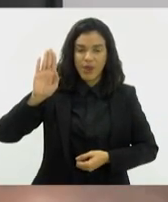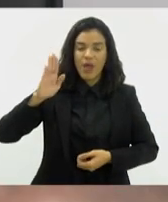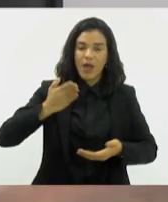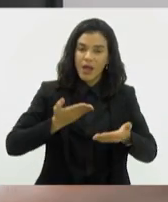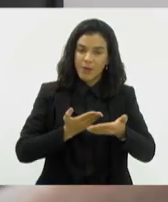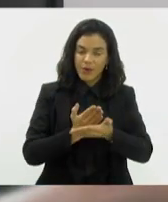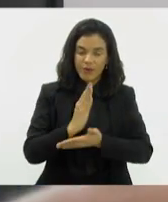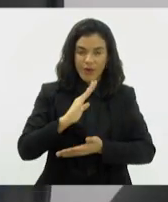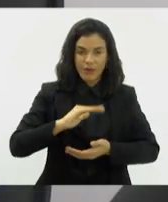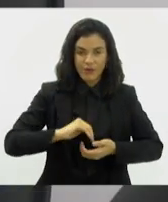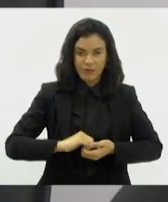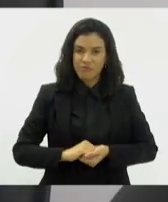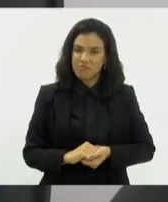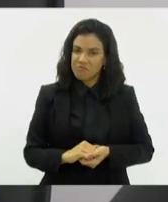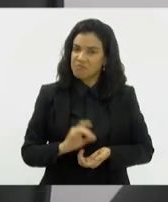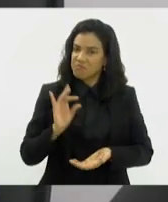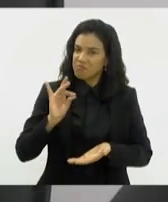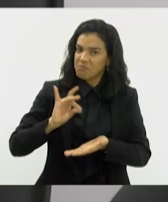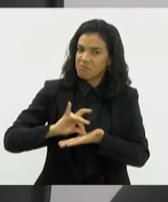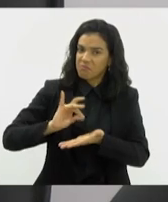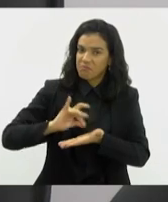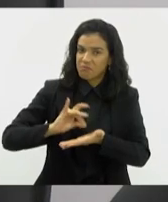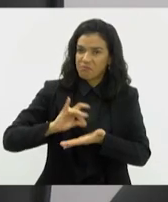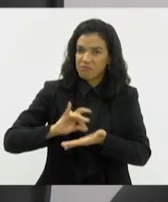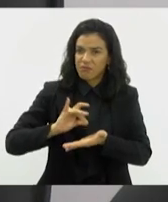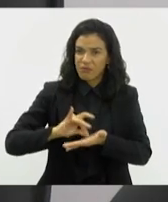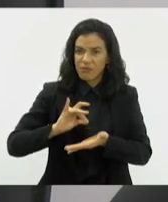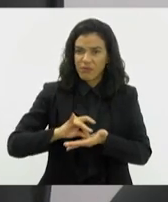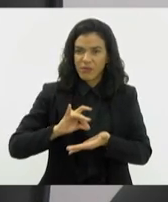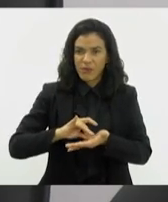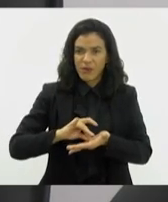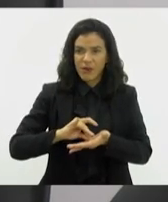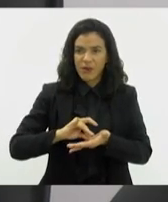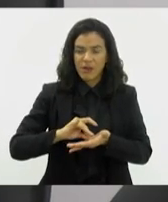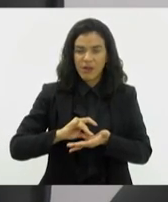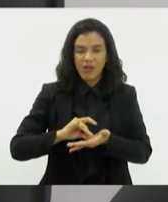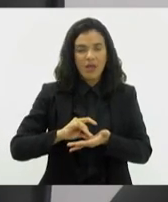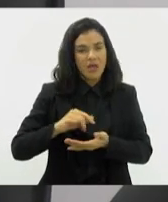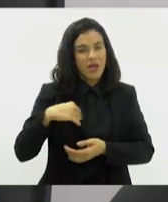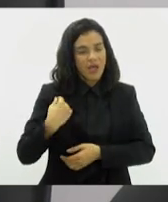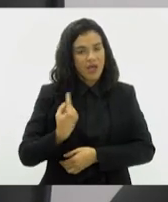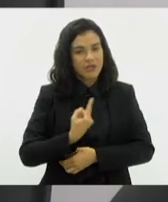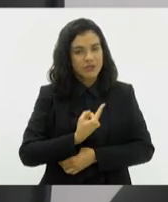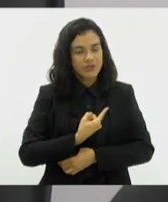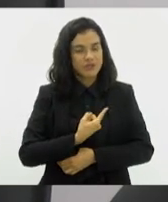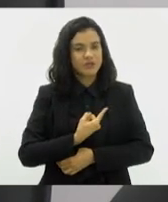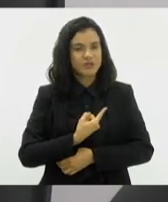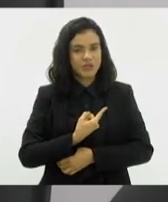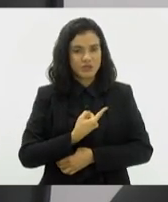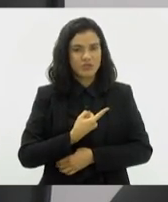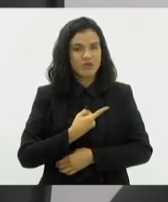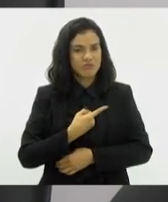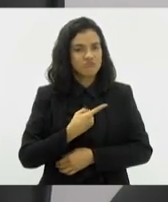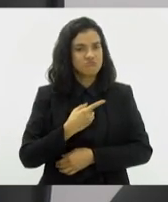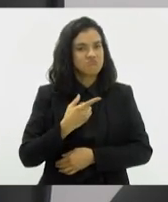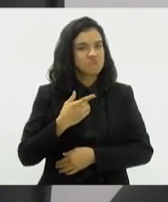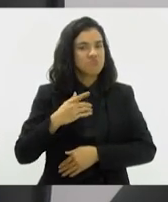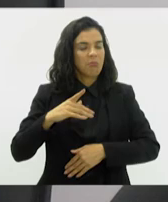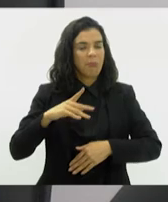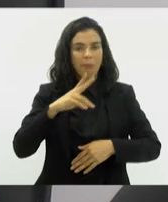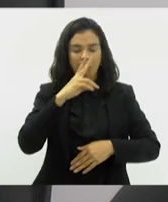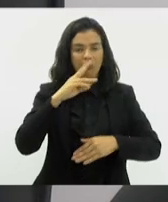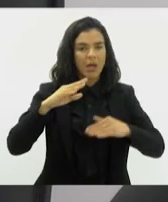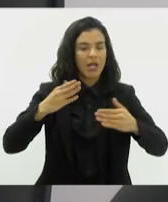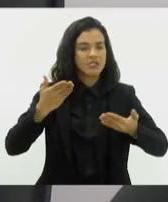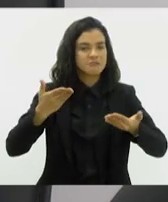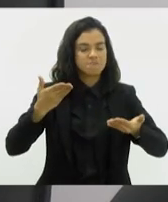aprovado. Realmente, a gente tem andado um pouco, deputado Carlos Mendes, algum desequilíbrio ecológico,